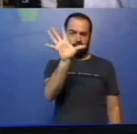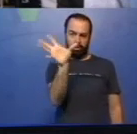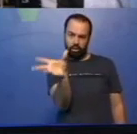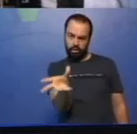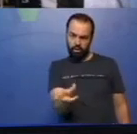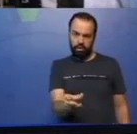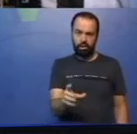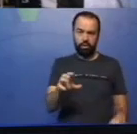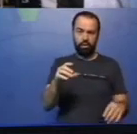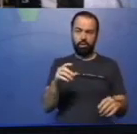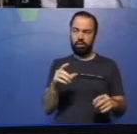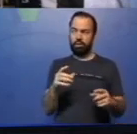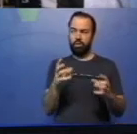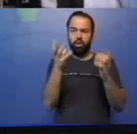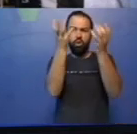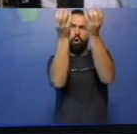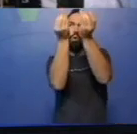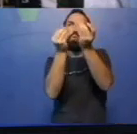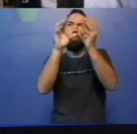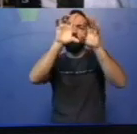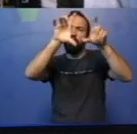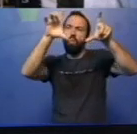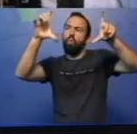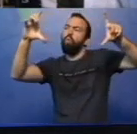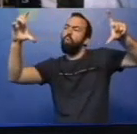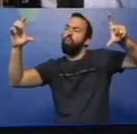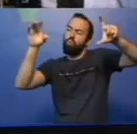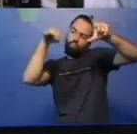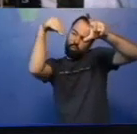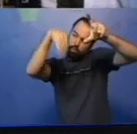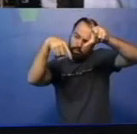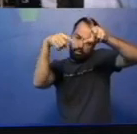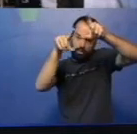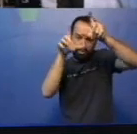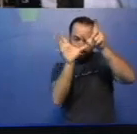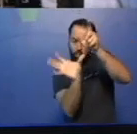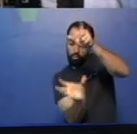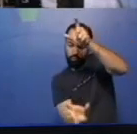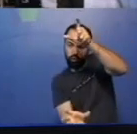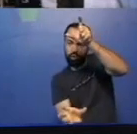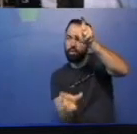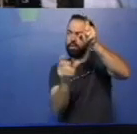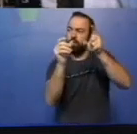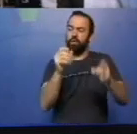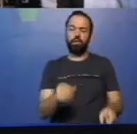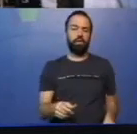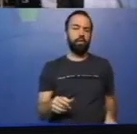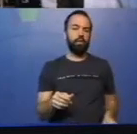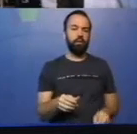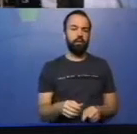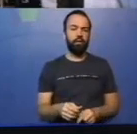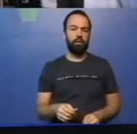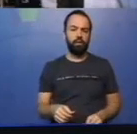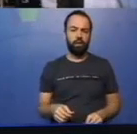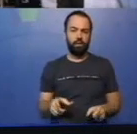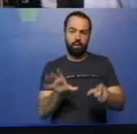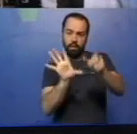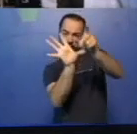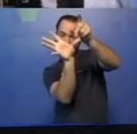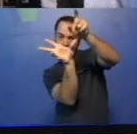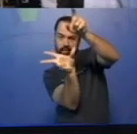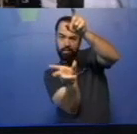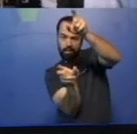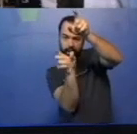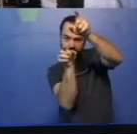África subsaariana, que a África é a parte do continente africano que fica abaixo do deserto do Saara. Essa área